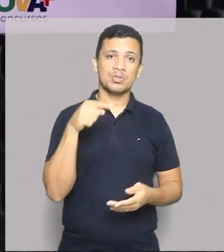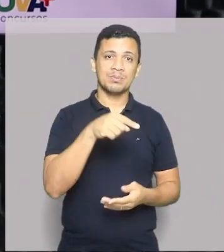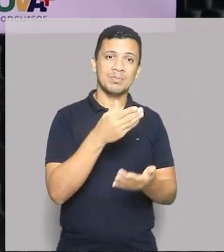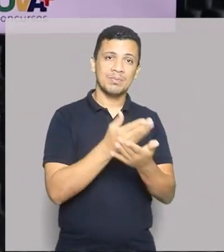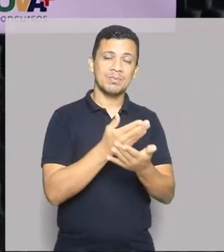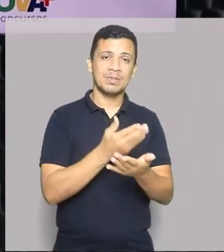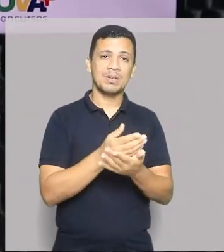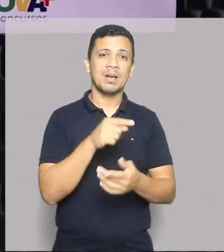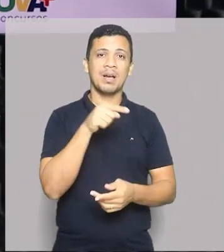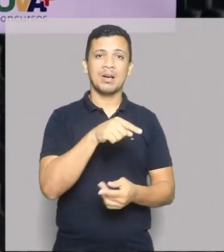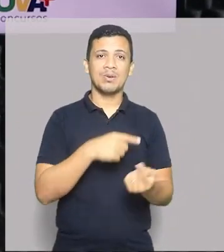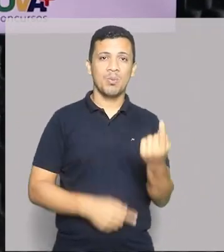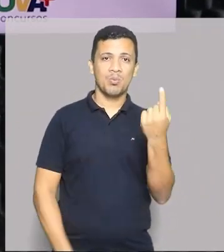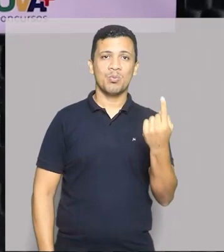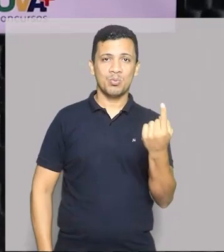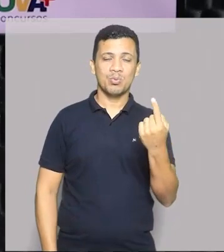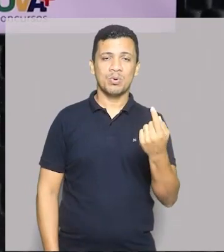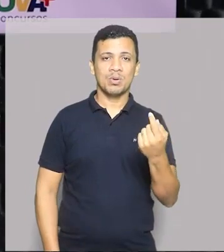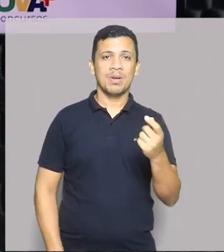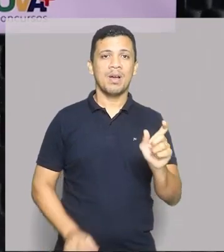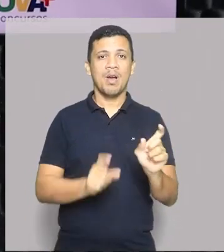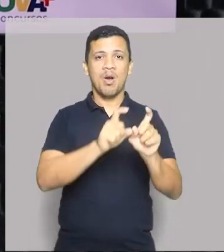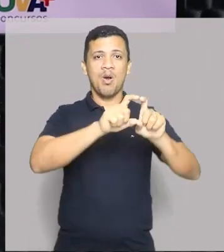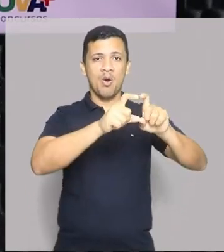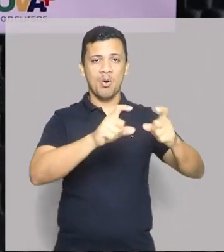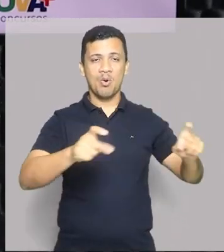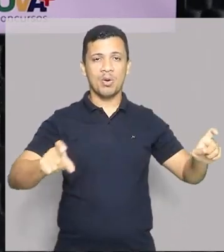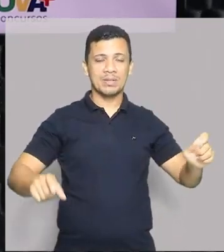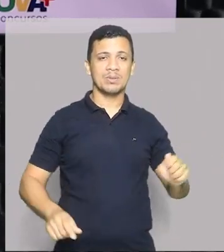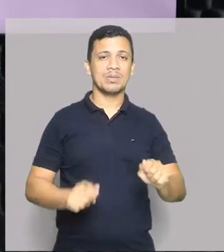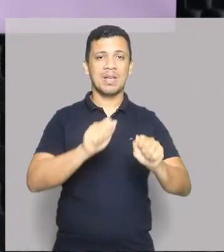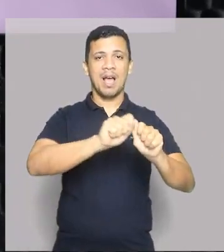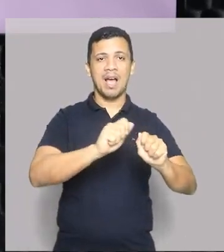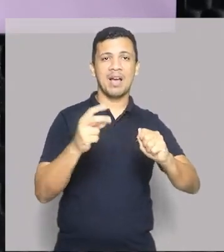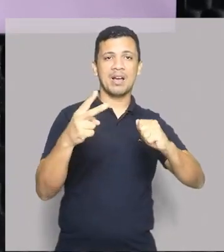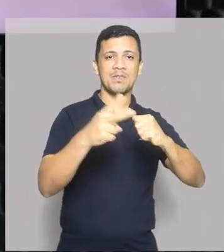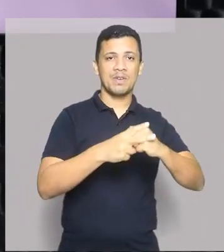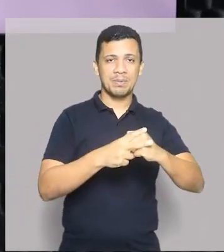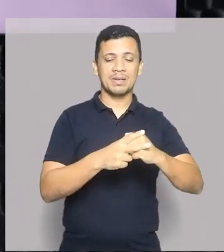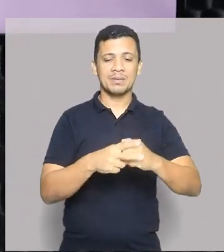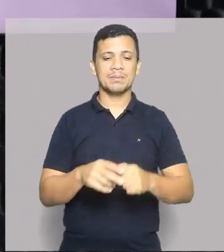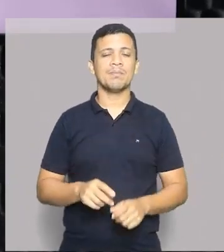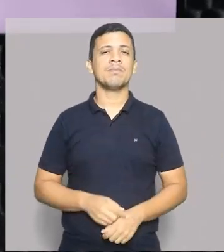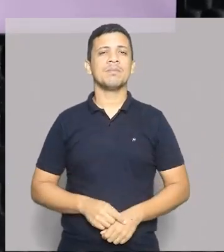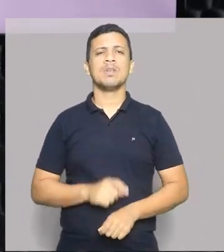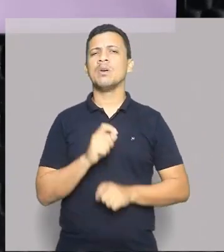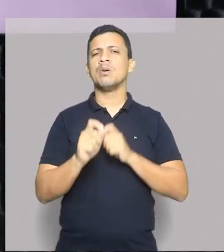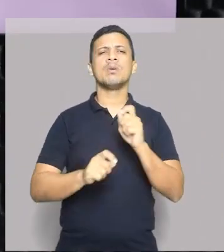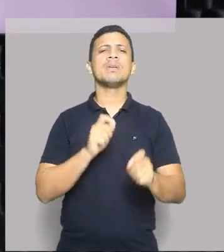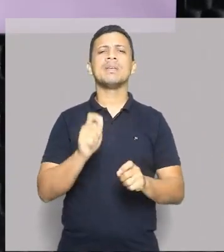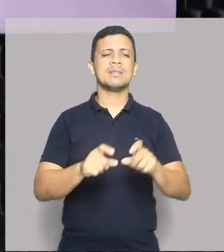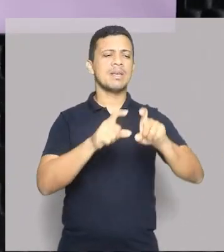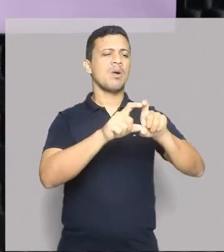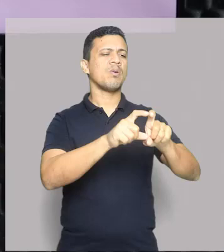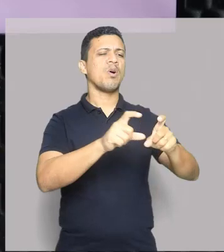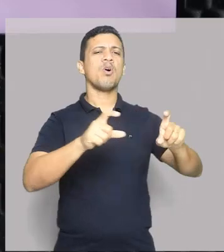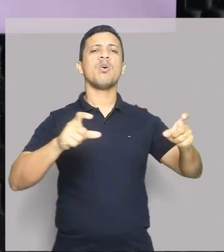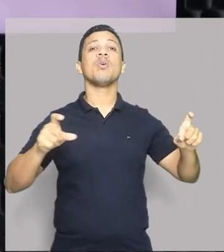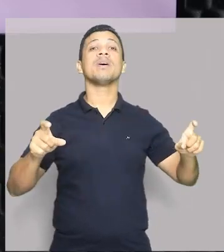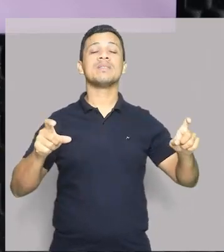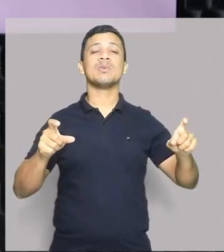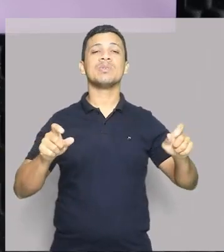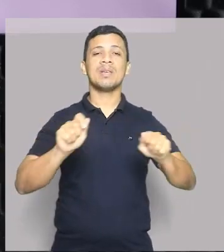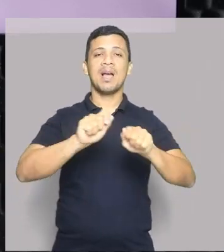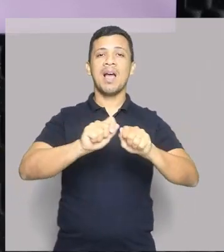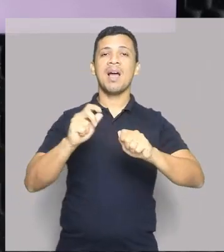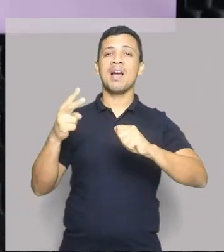adverbiais 1, certo? Primeiramente, vamos relembrar o que são orações adverbiais. Bom, para isso, basta